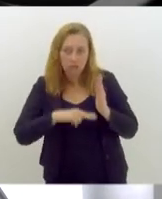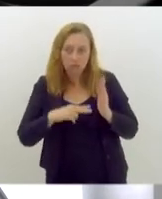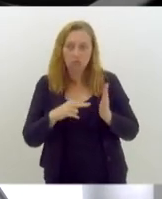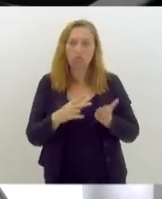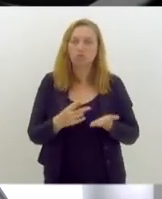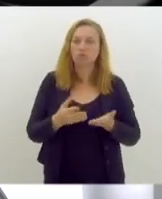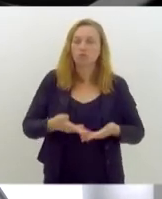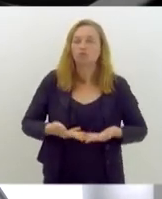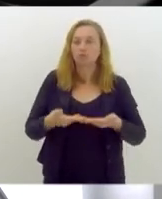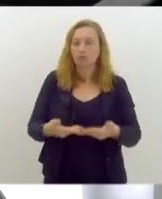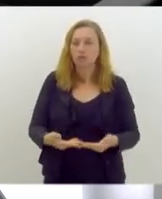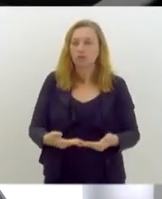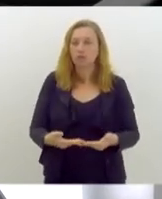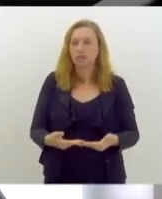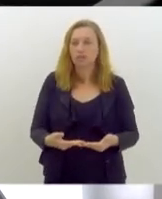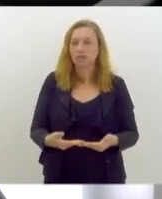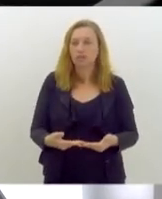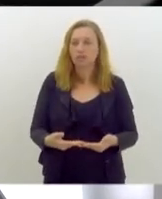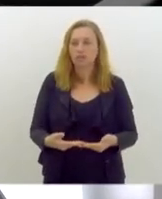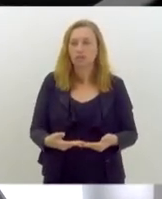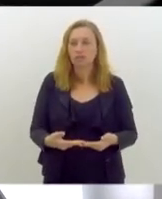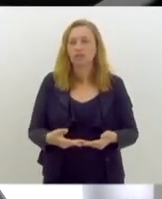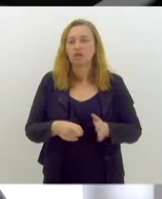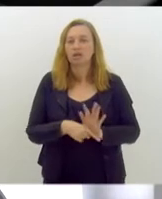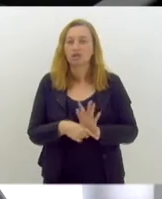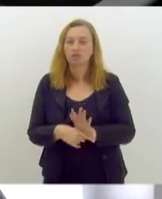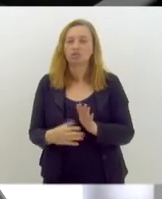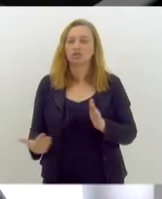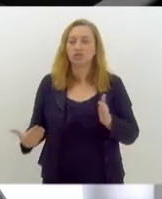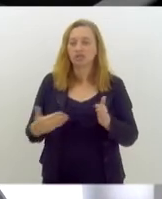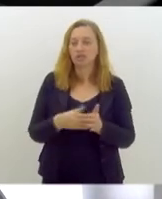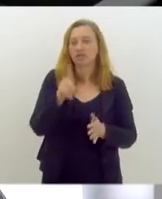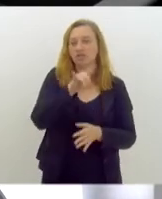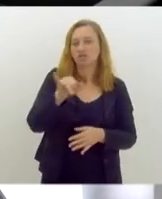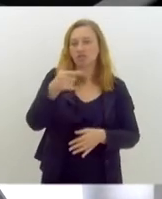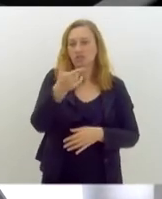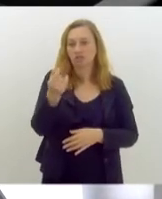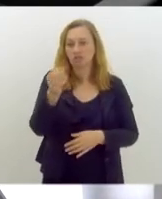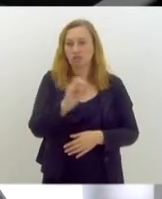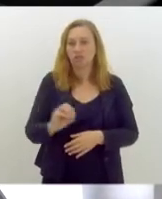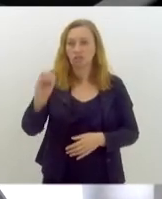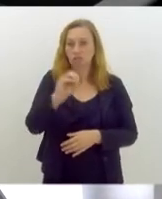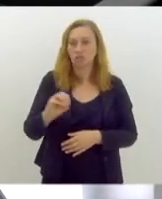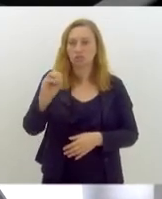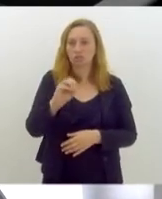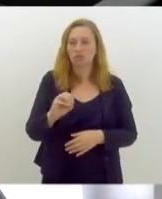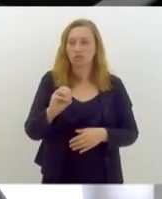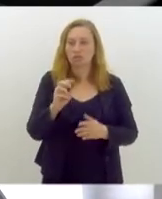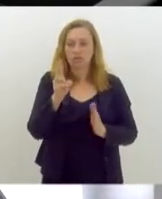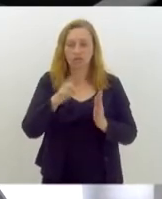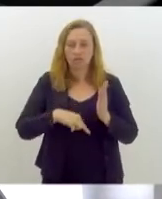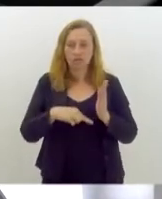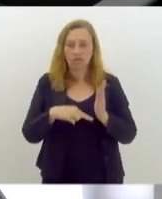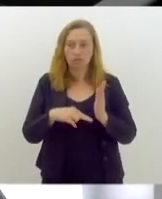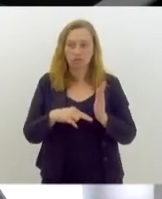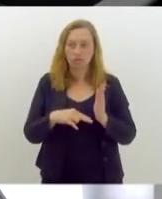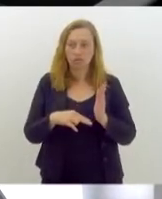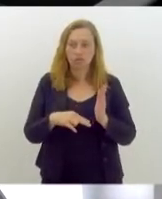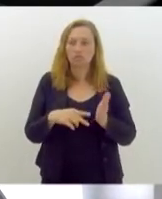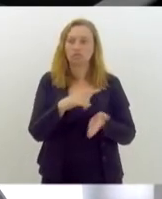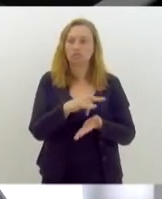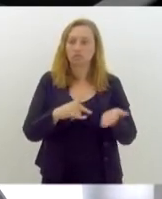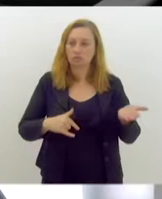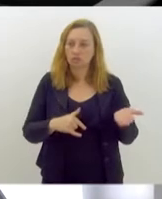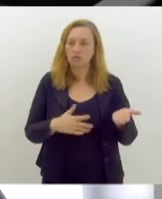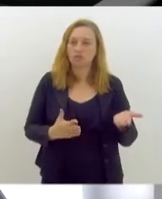oferecer eventuais contribuições até o dia 20 de outubro quando faremos a leitura da versão que será